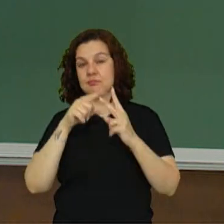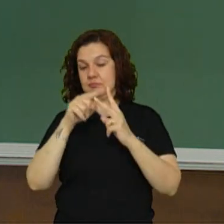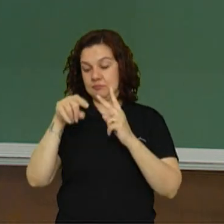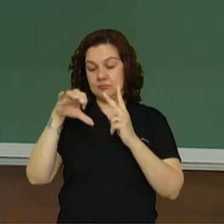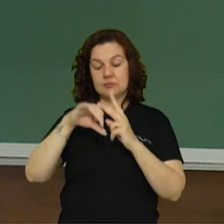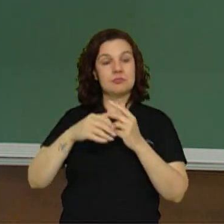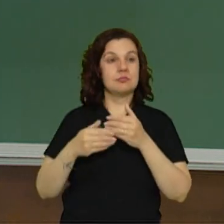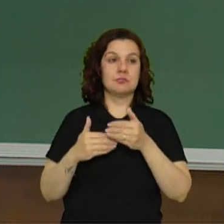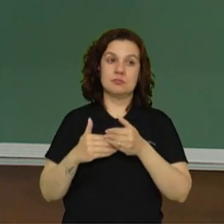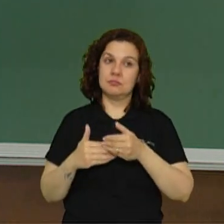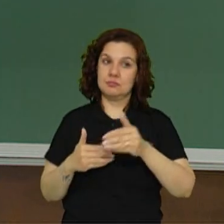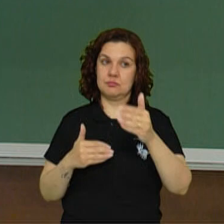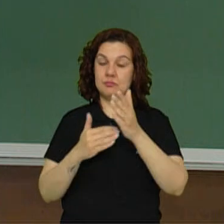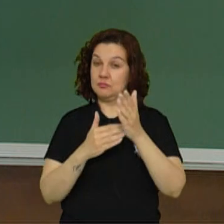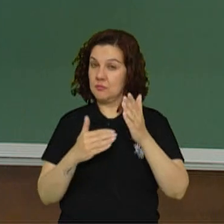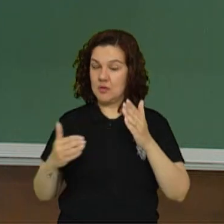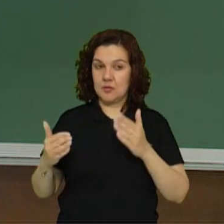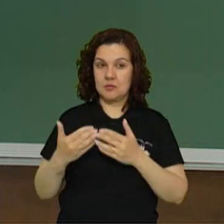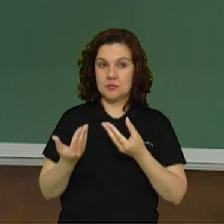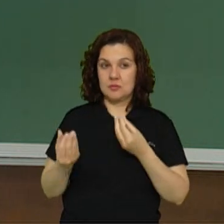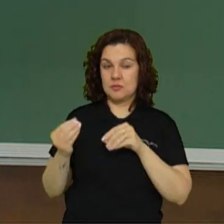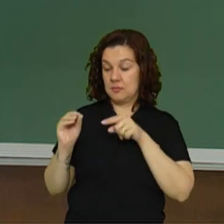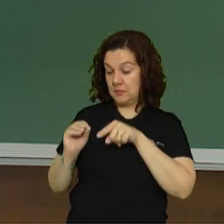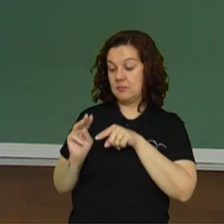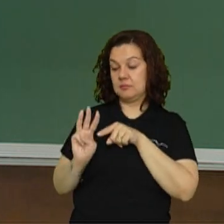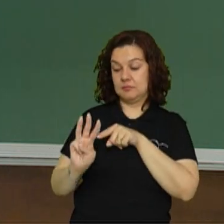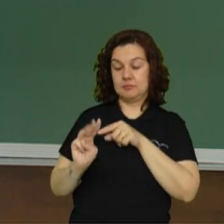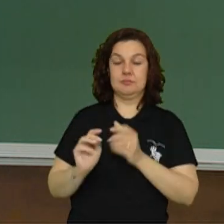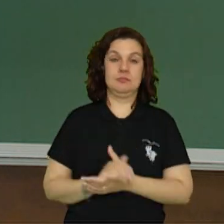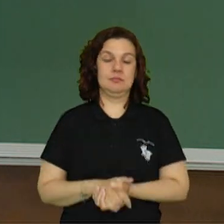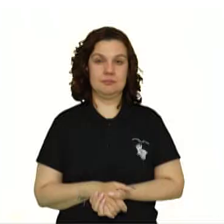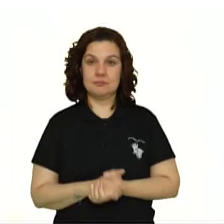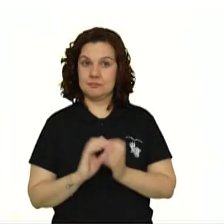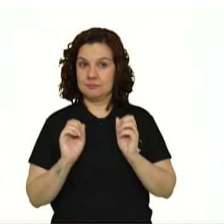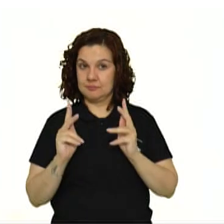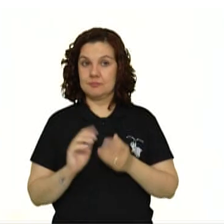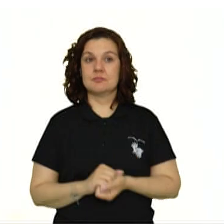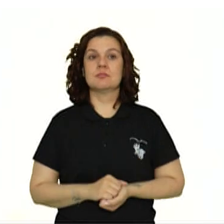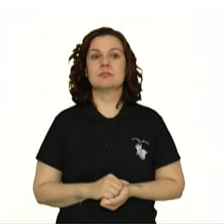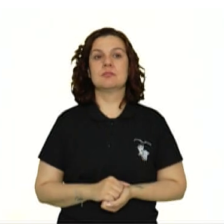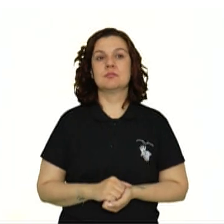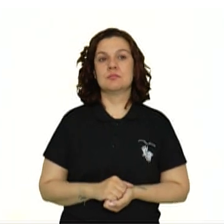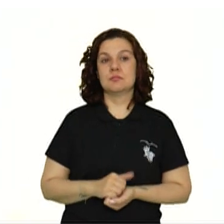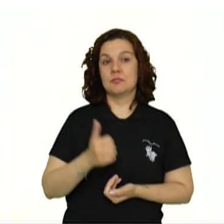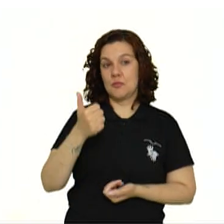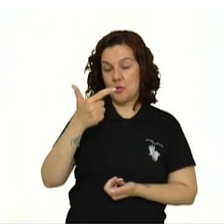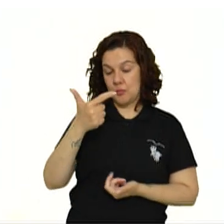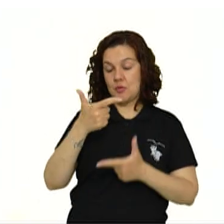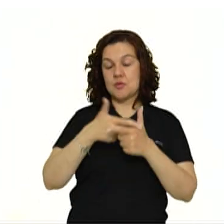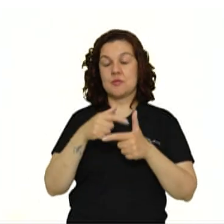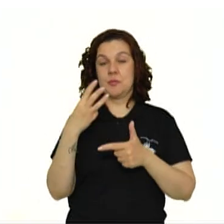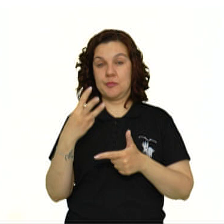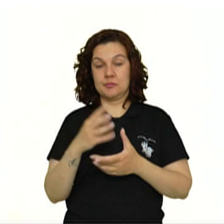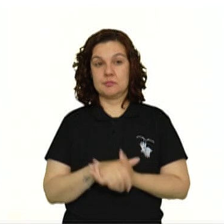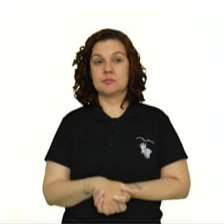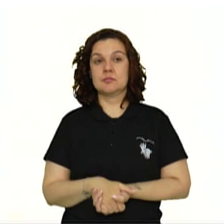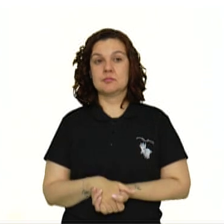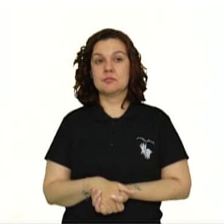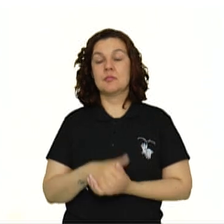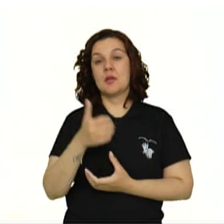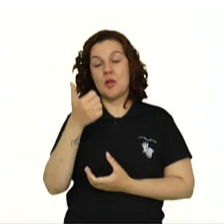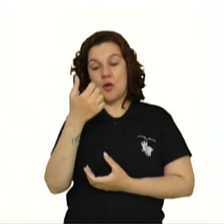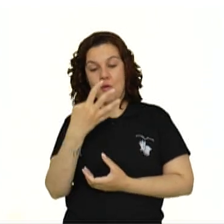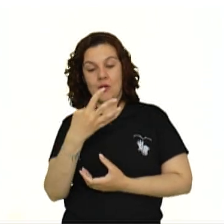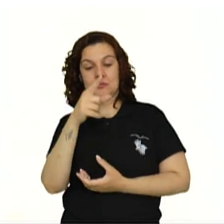9. Todas essas informações levam a esse mesmo resultado, certo? 12 divididos por 3.